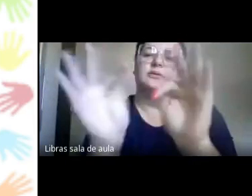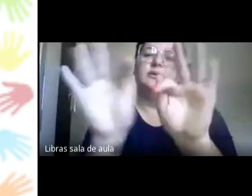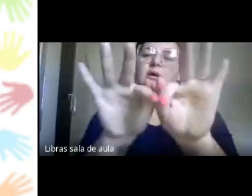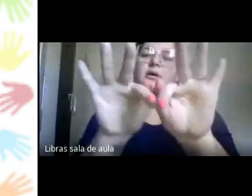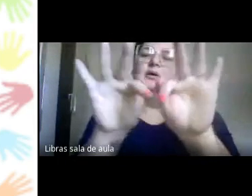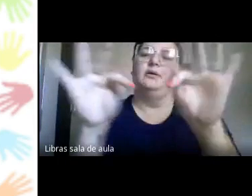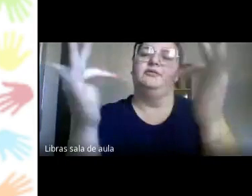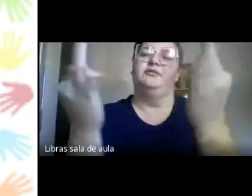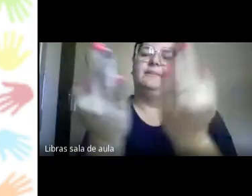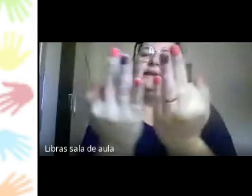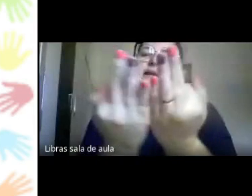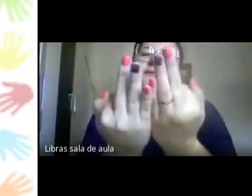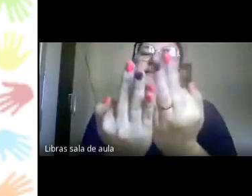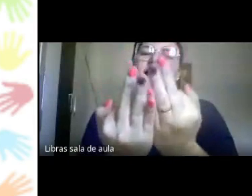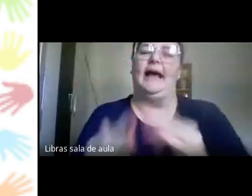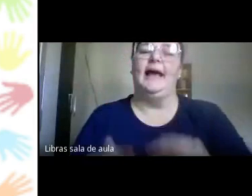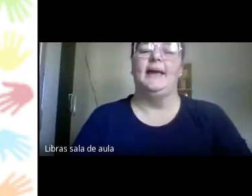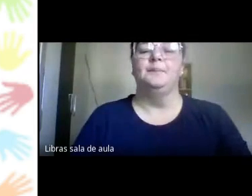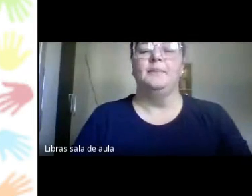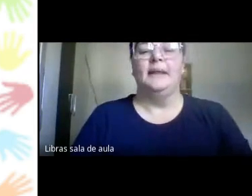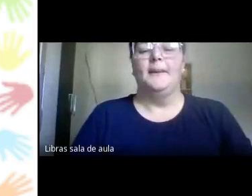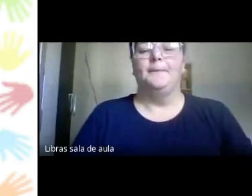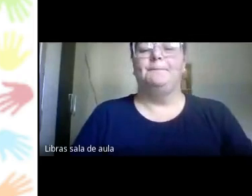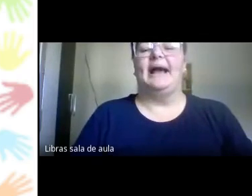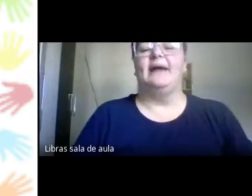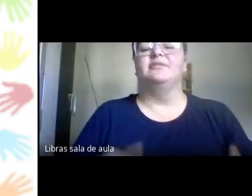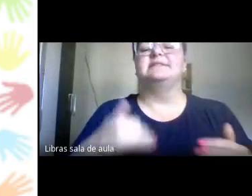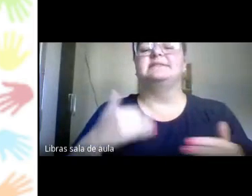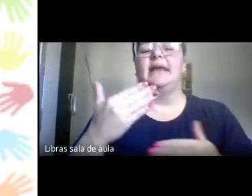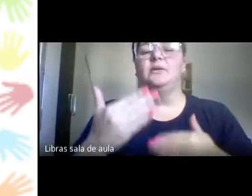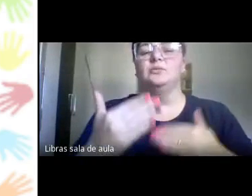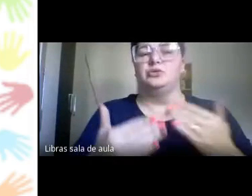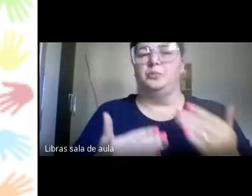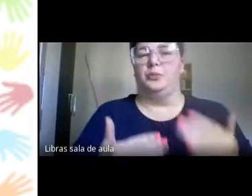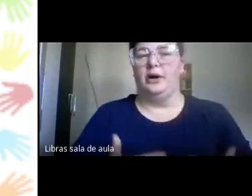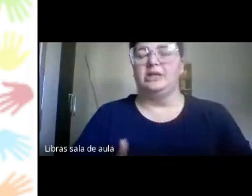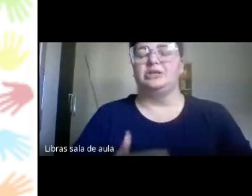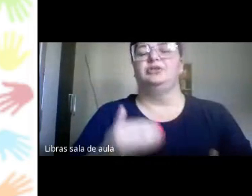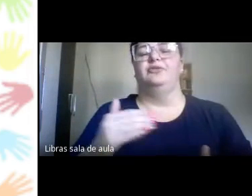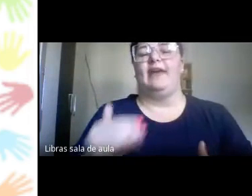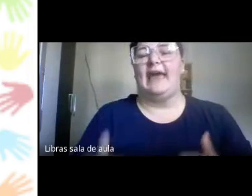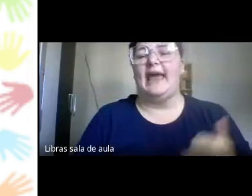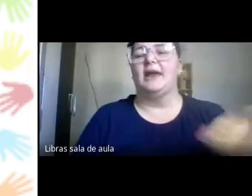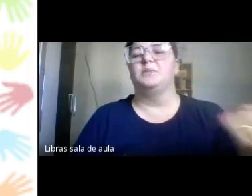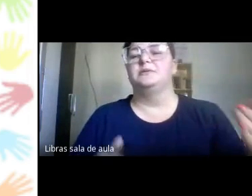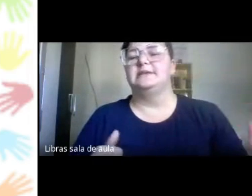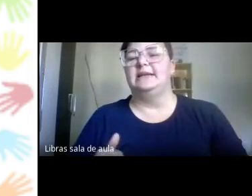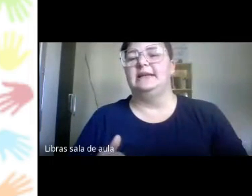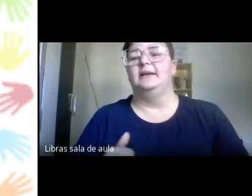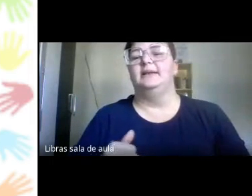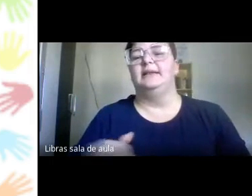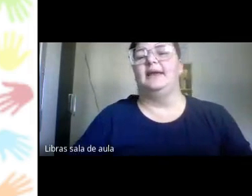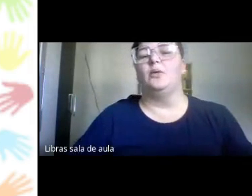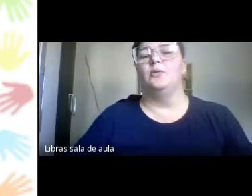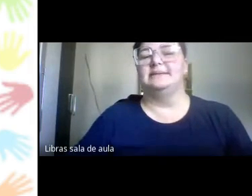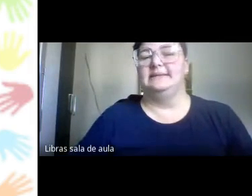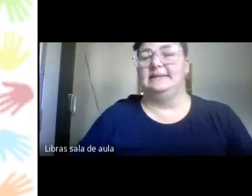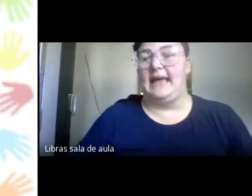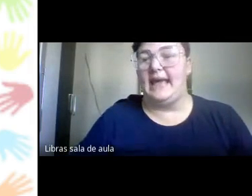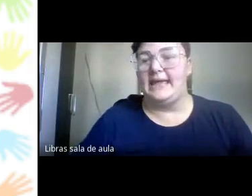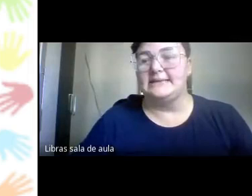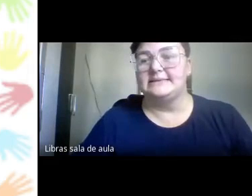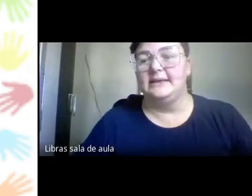círculo. Família, tá? Para vocês terem um suporte de verbos e terem